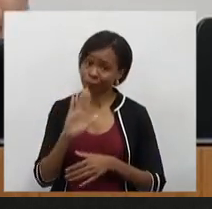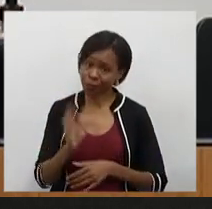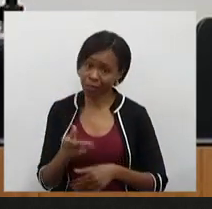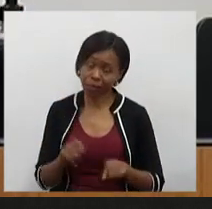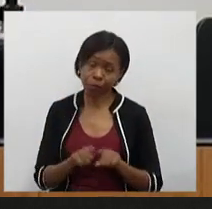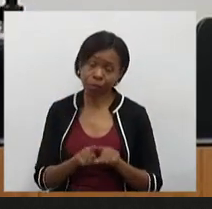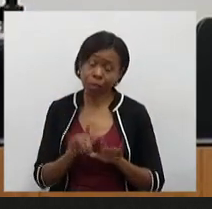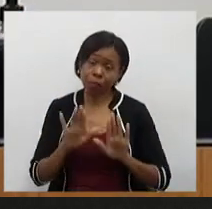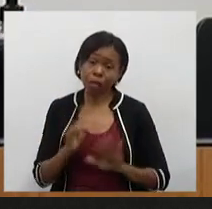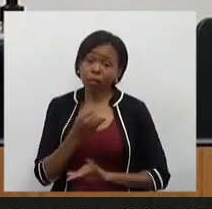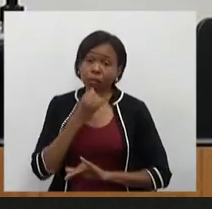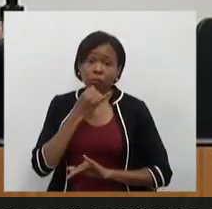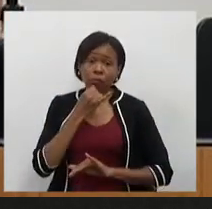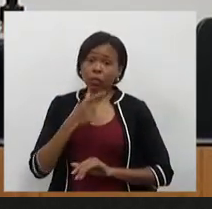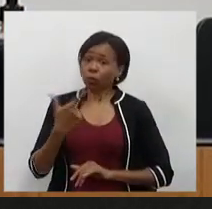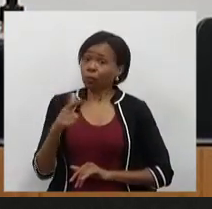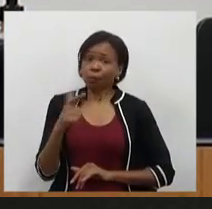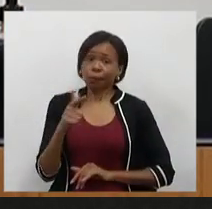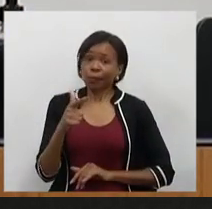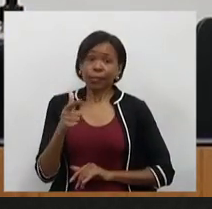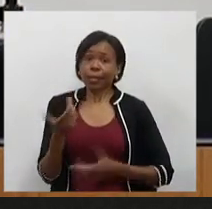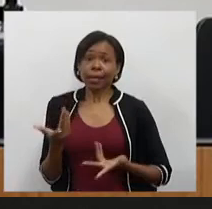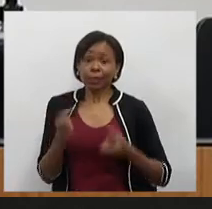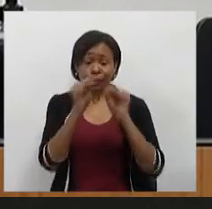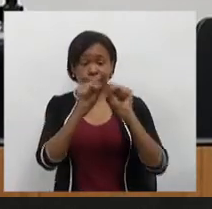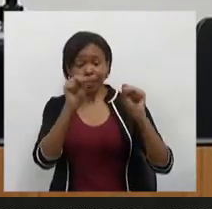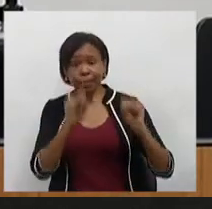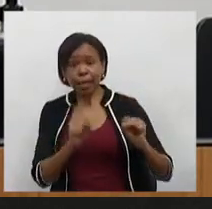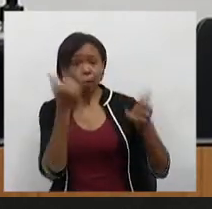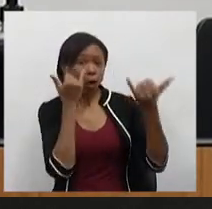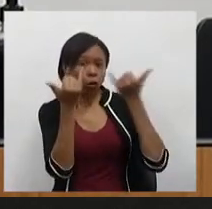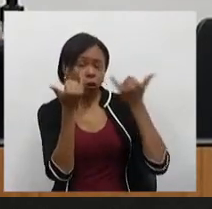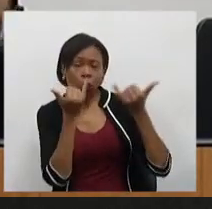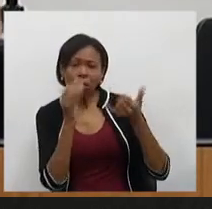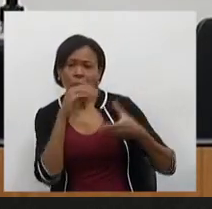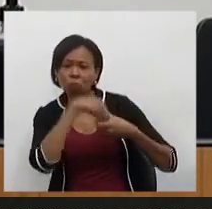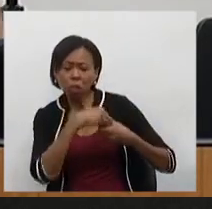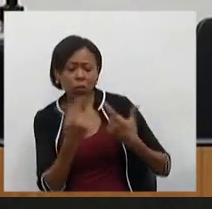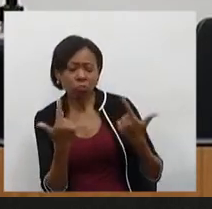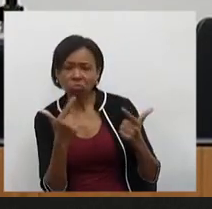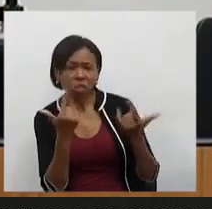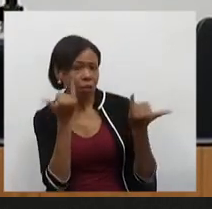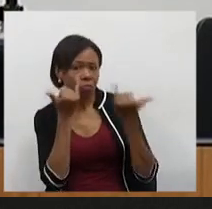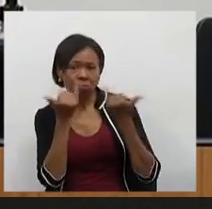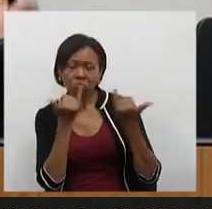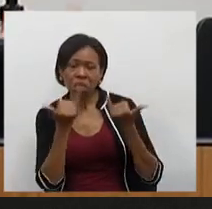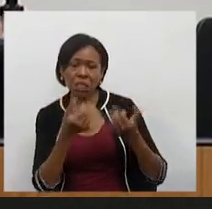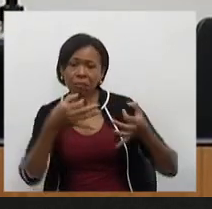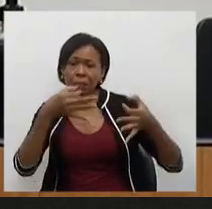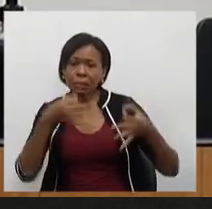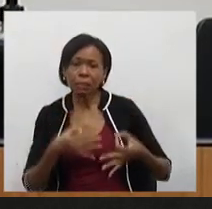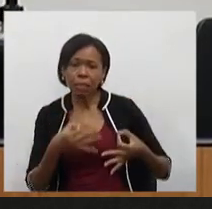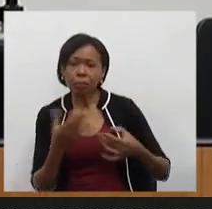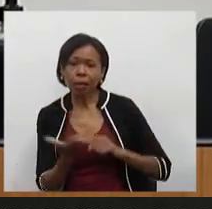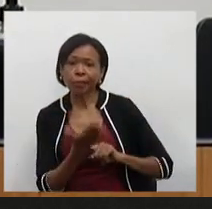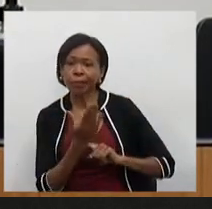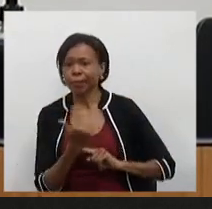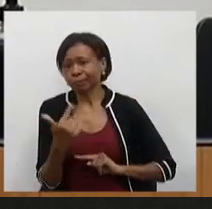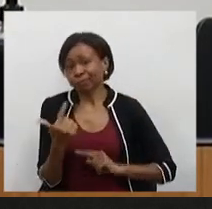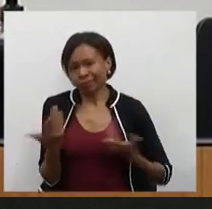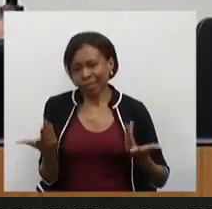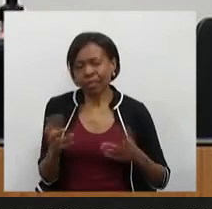Infelizmente, não temos um banco de dados apurado para ter uma ação aí contundente, forte, eficaz, mas eu espero que